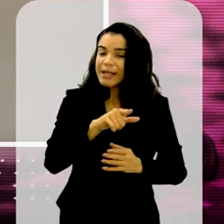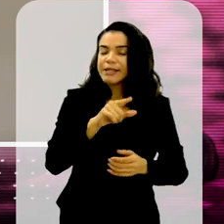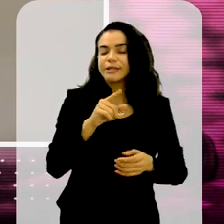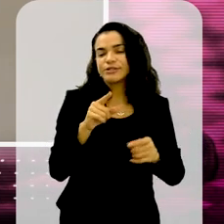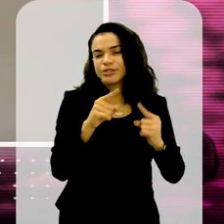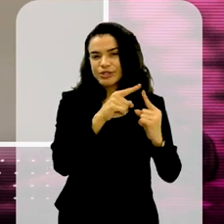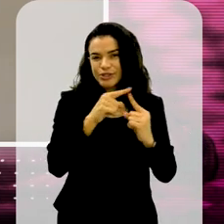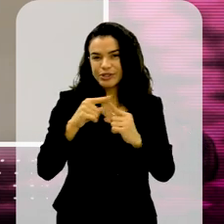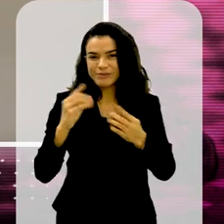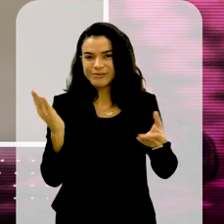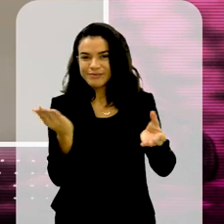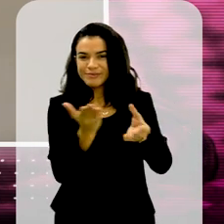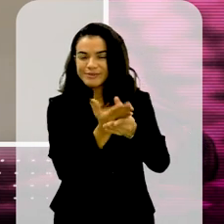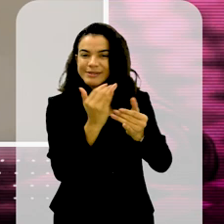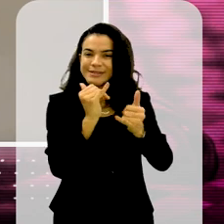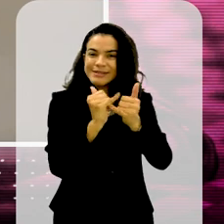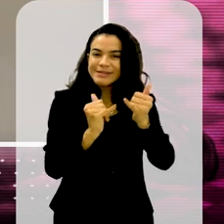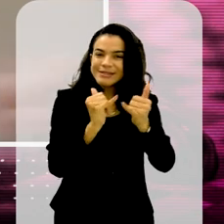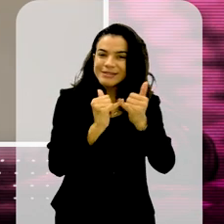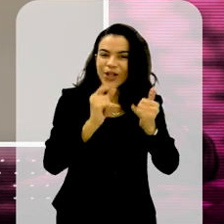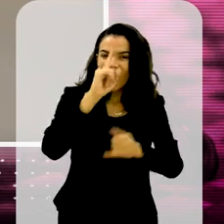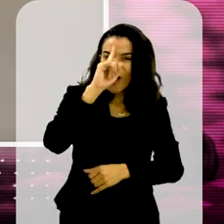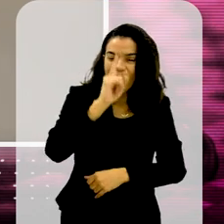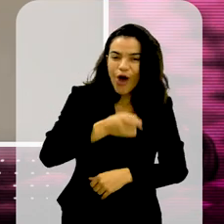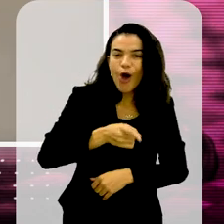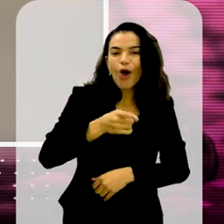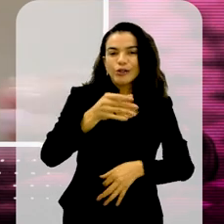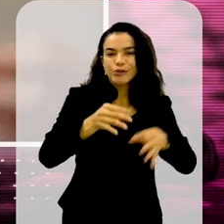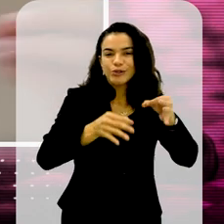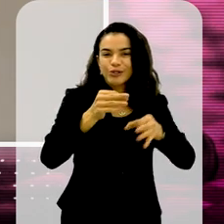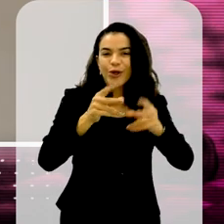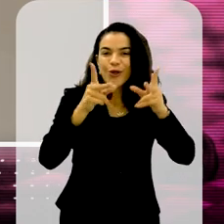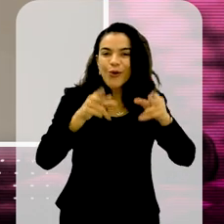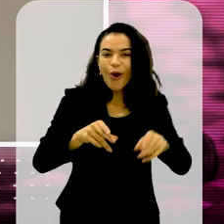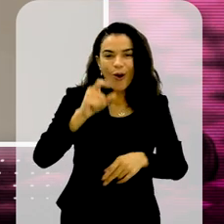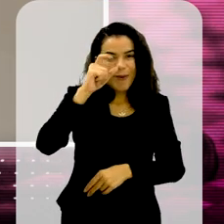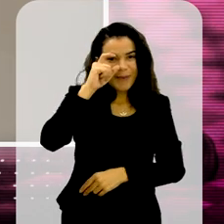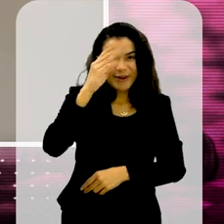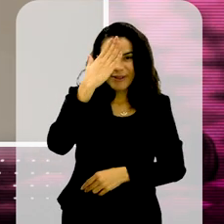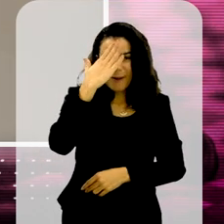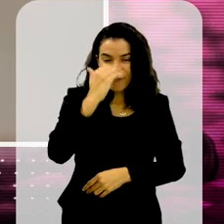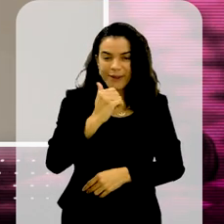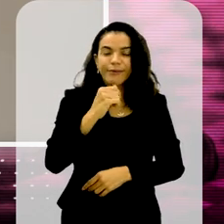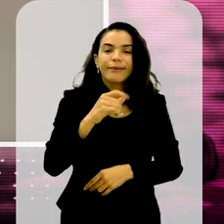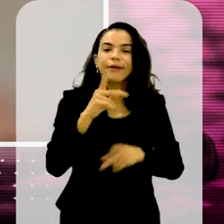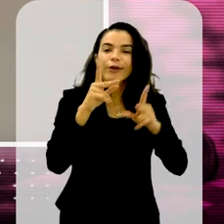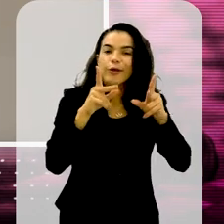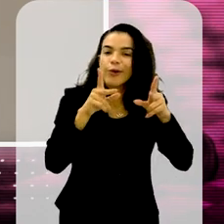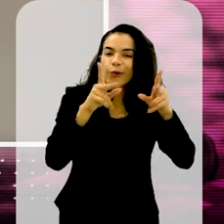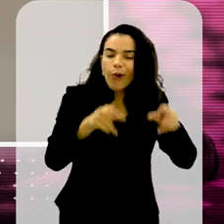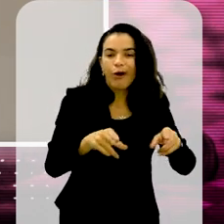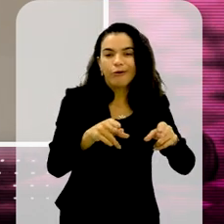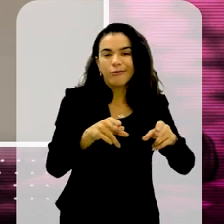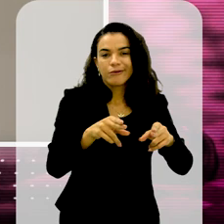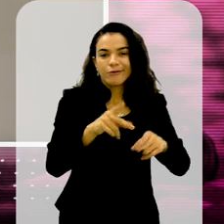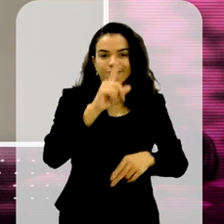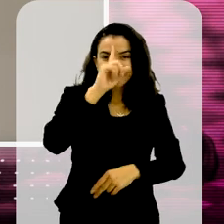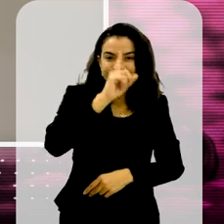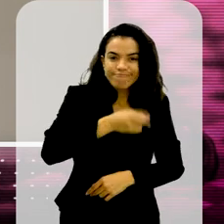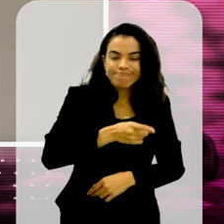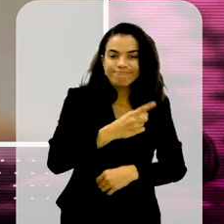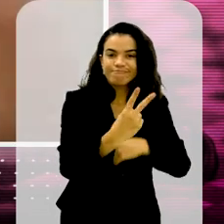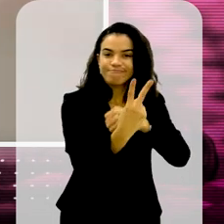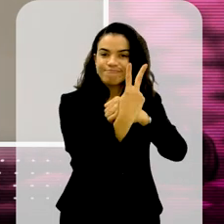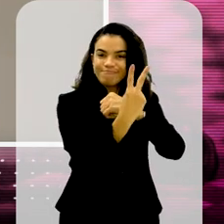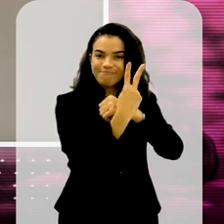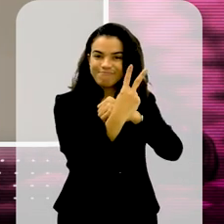de sentença é muito similar àquelas ordens judiciais da Lei da Maria da Penha, né, como ordem restritiva, né,